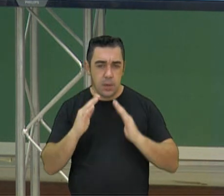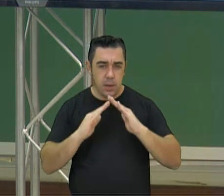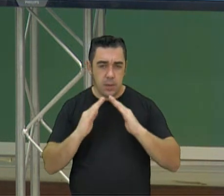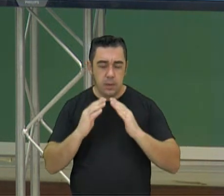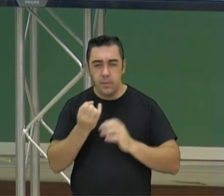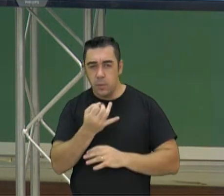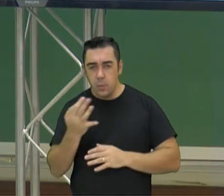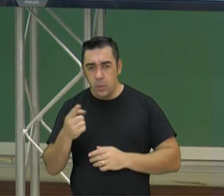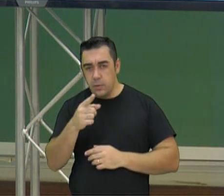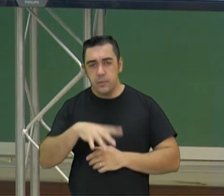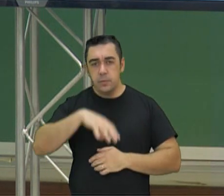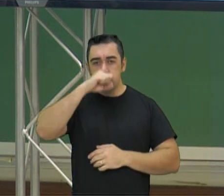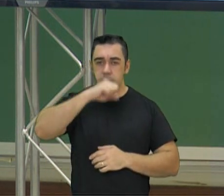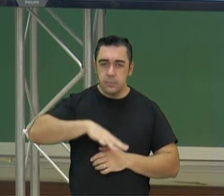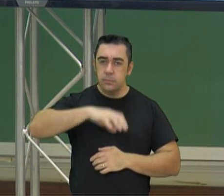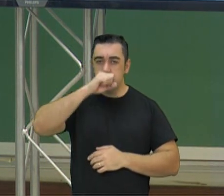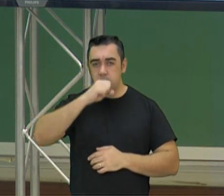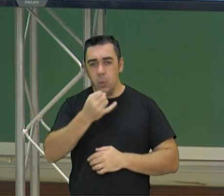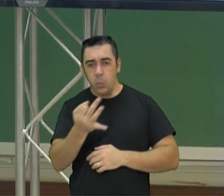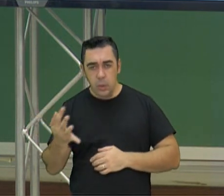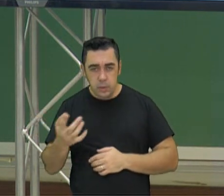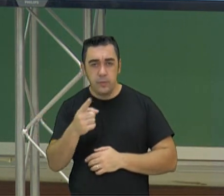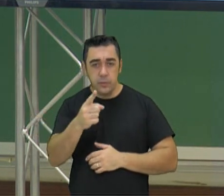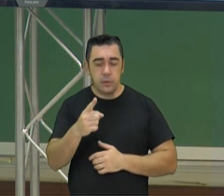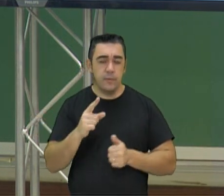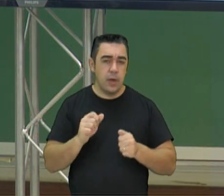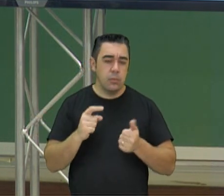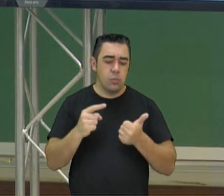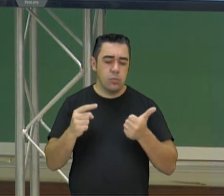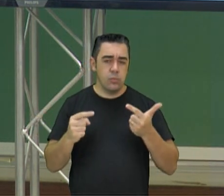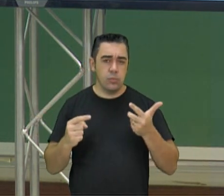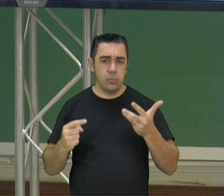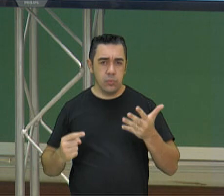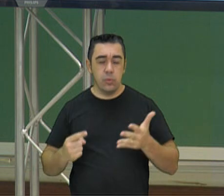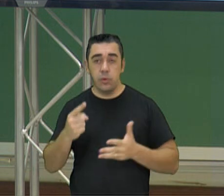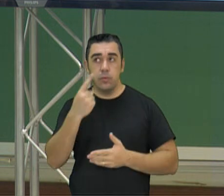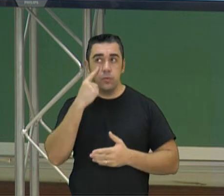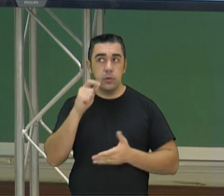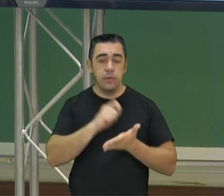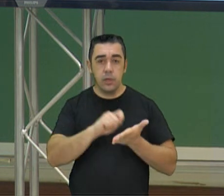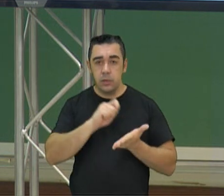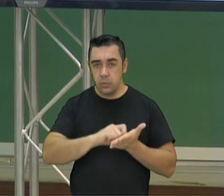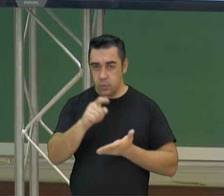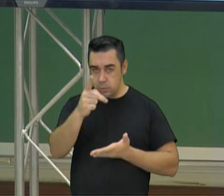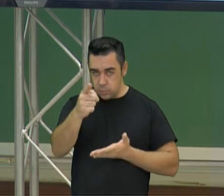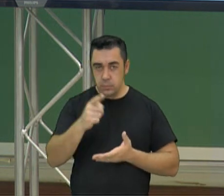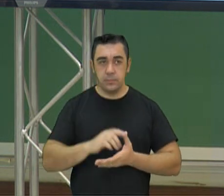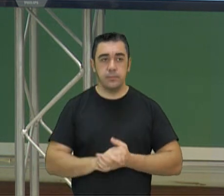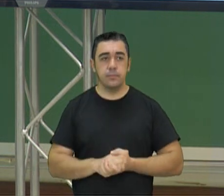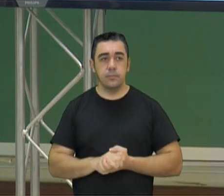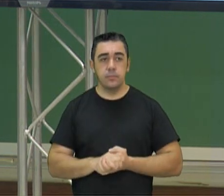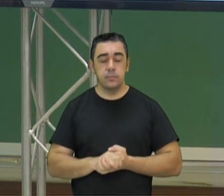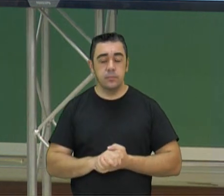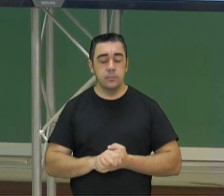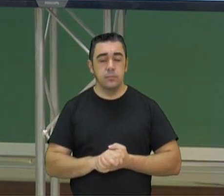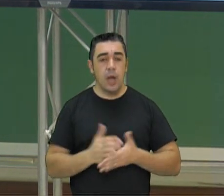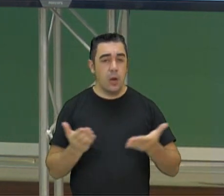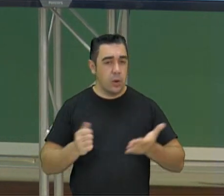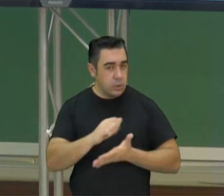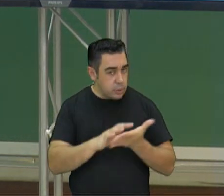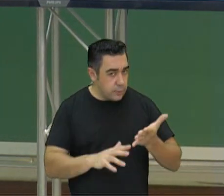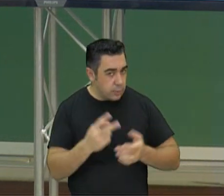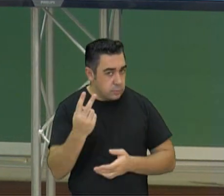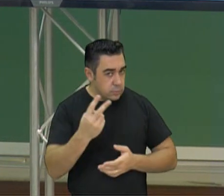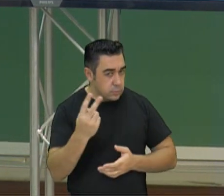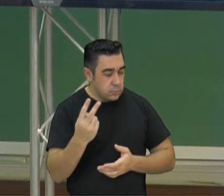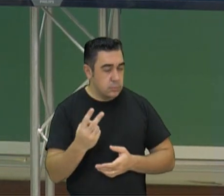essa frequência respiratória de vocês também. Já conta lá e já também faz as suas anotações. Bora para mais uma atividade. Então, temos mais